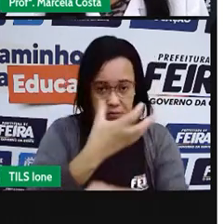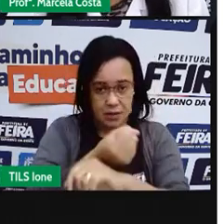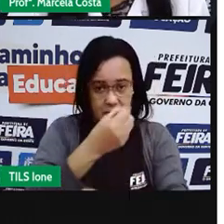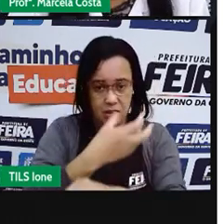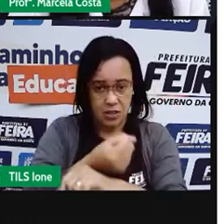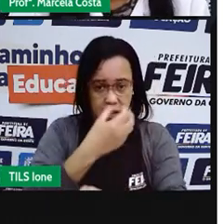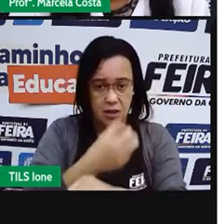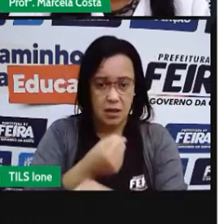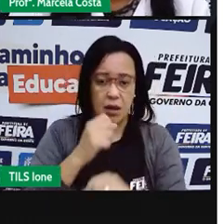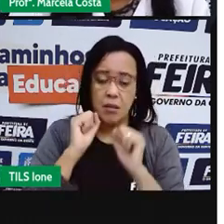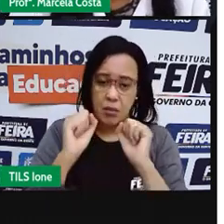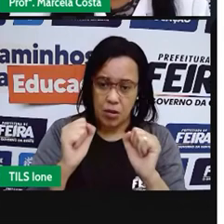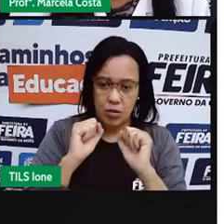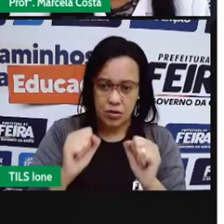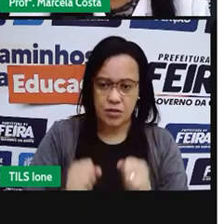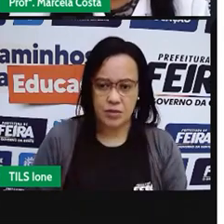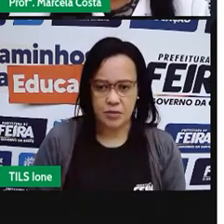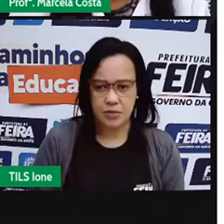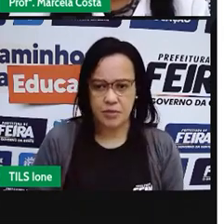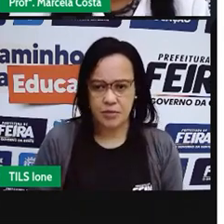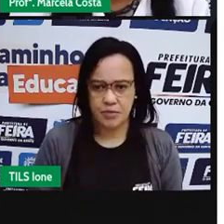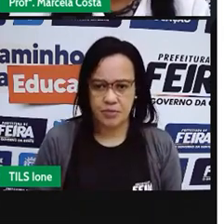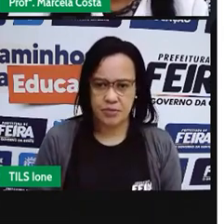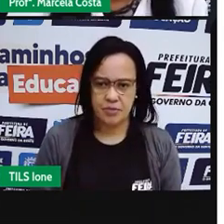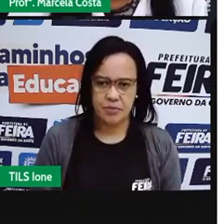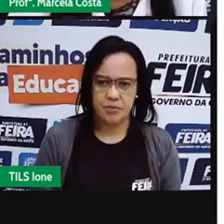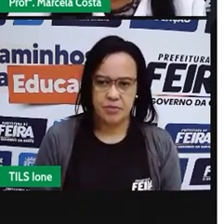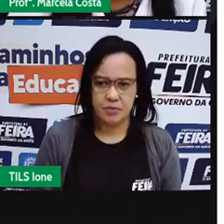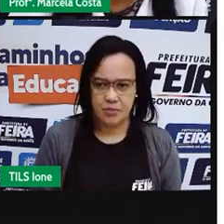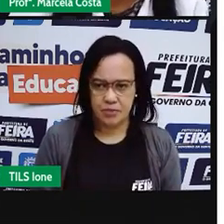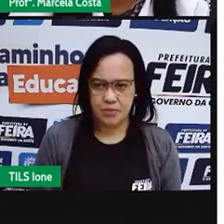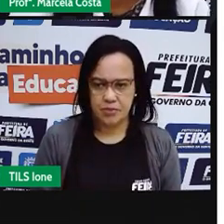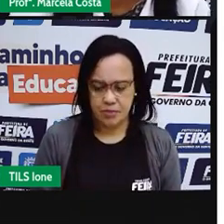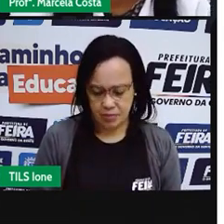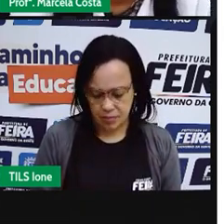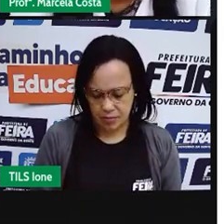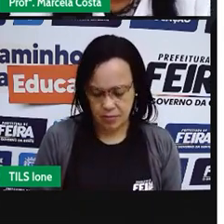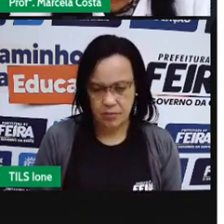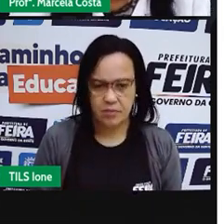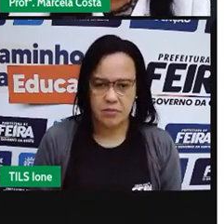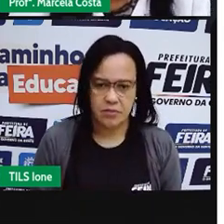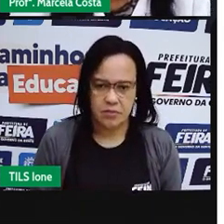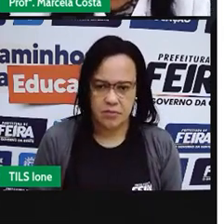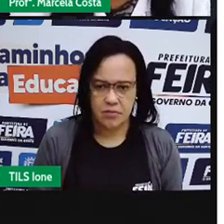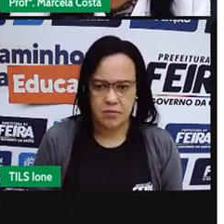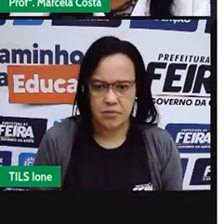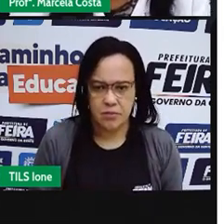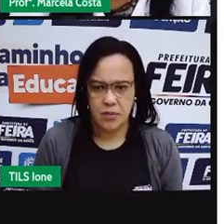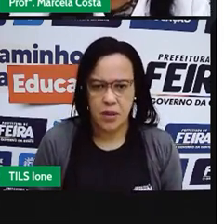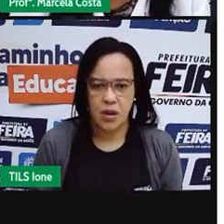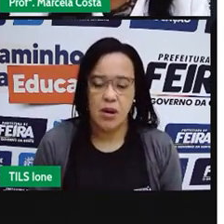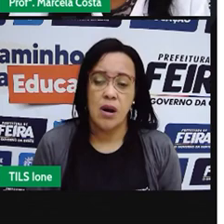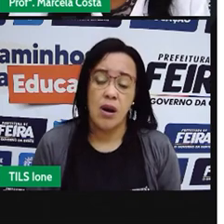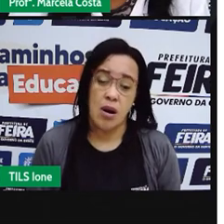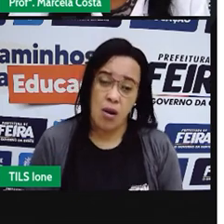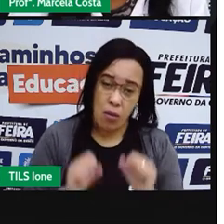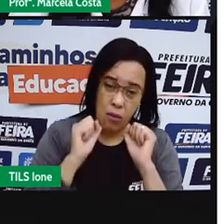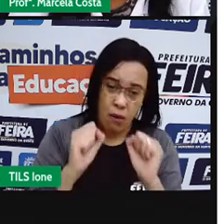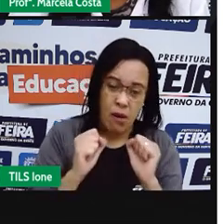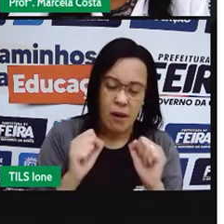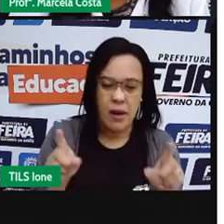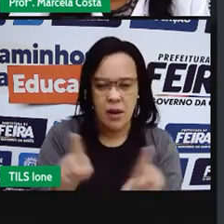aqui em parentesia e você vai conseguir fazer o download do livro. E você pode vir aqui também